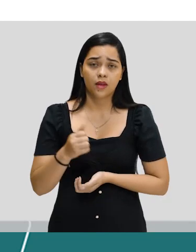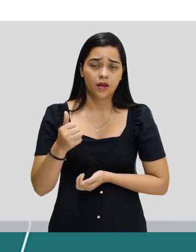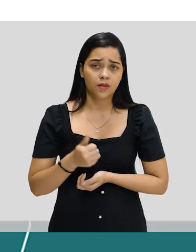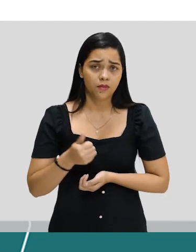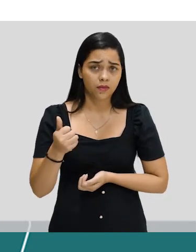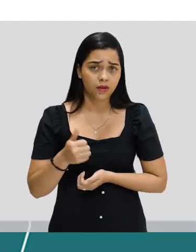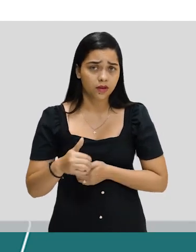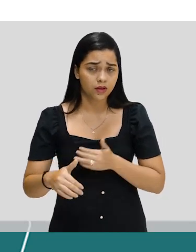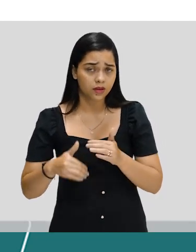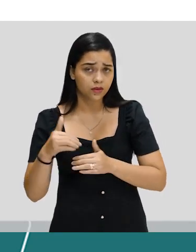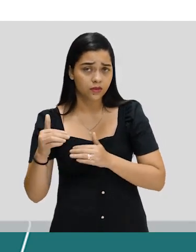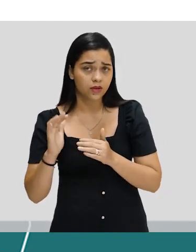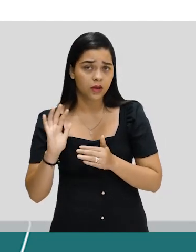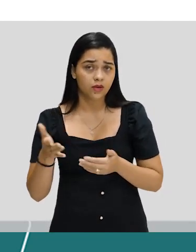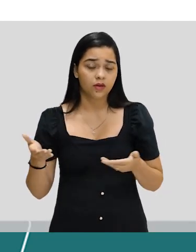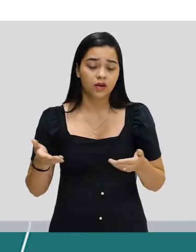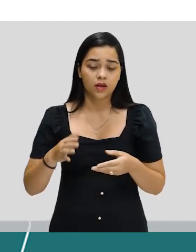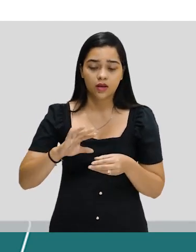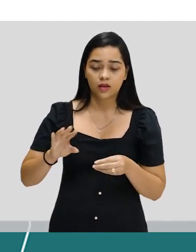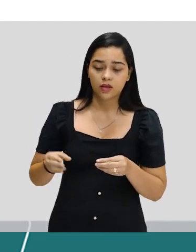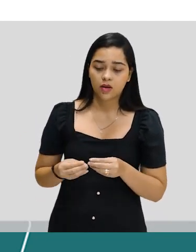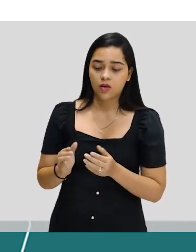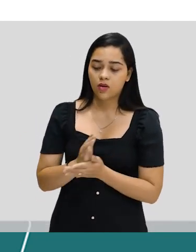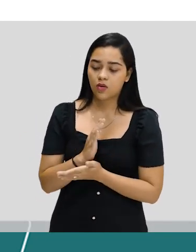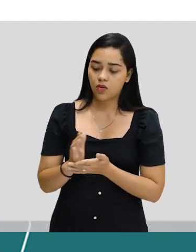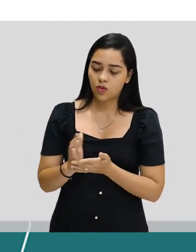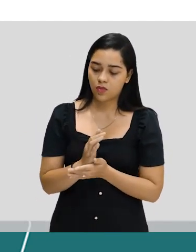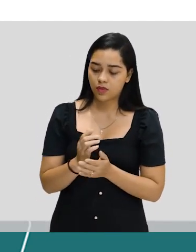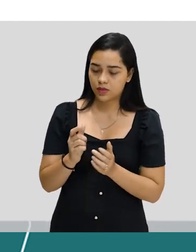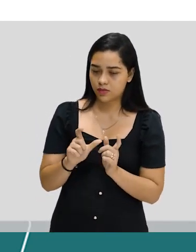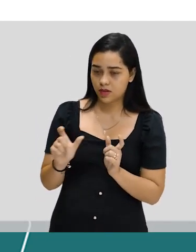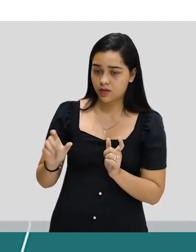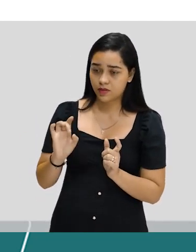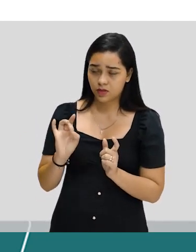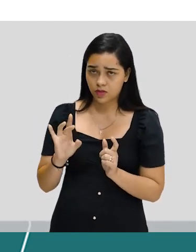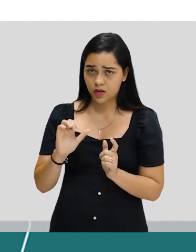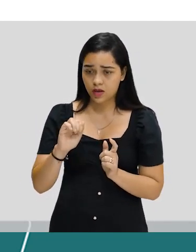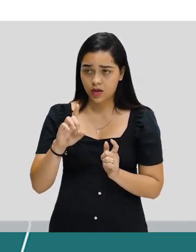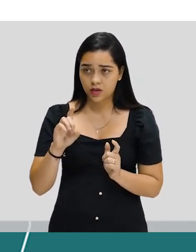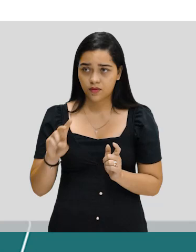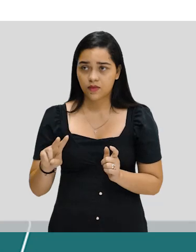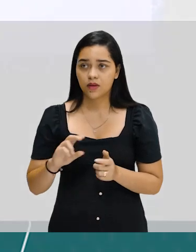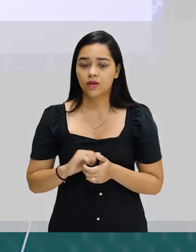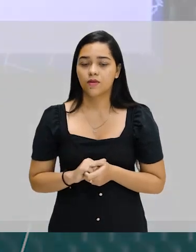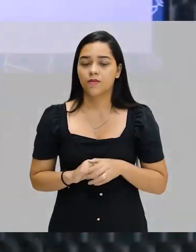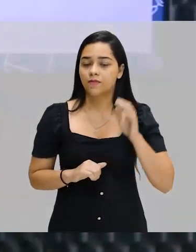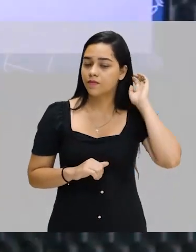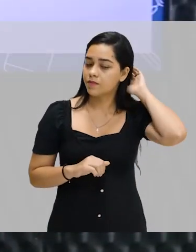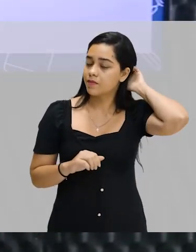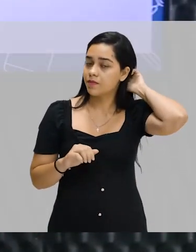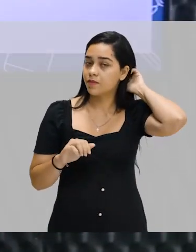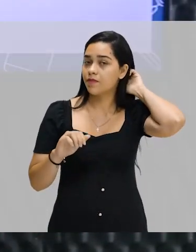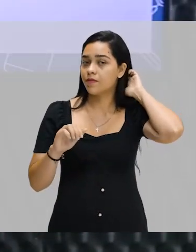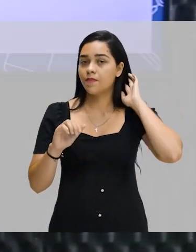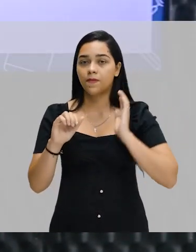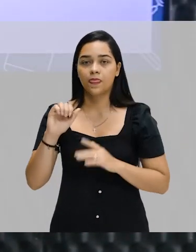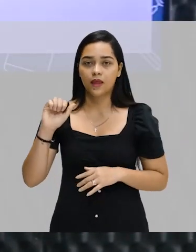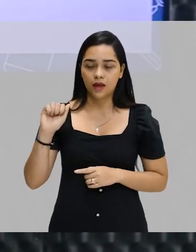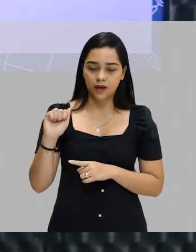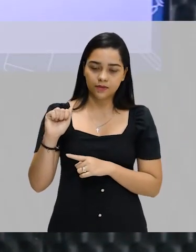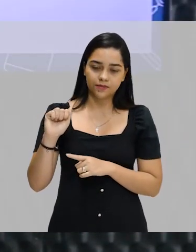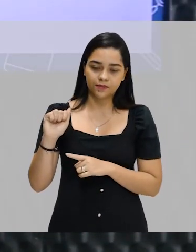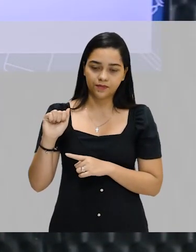primeira construção. Aí a gente vai acrescentar algumas palavras e ver qual delas é apenas advérbio. O sofrido tempo não passou muito